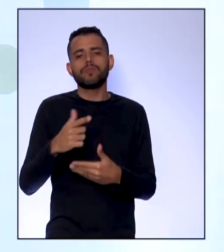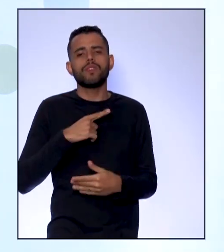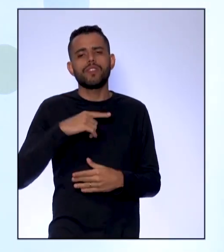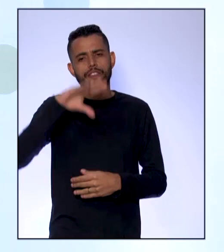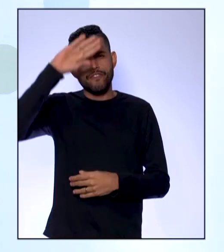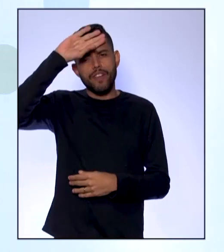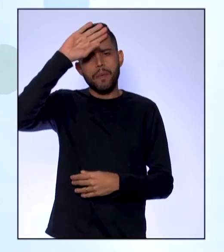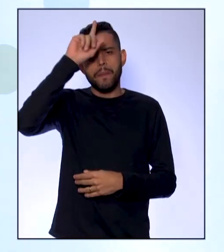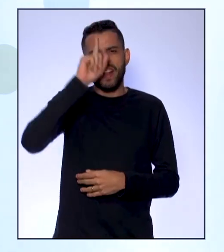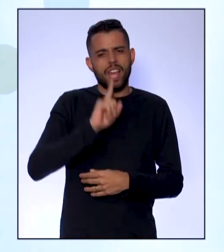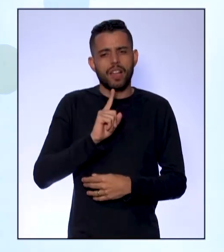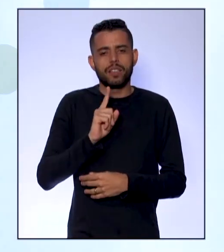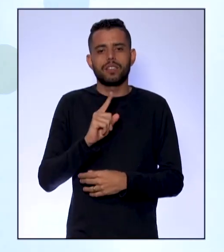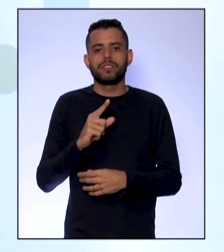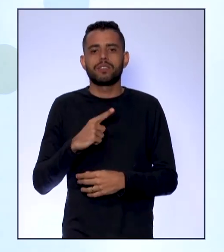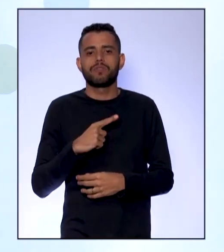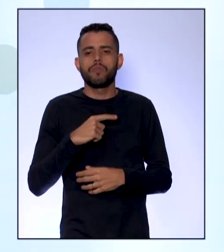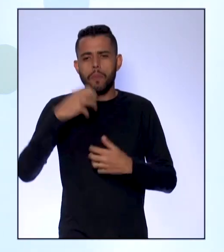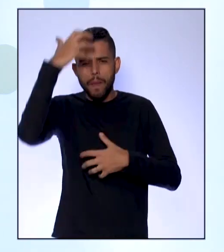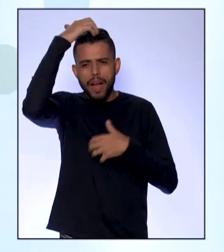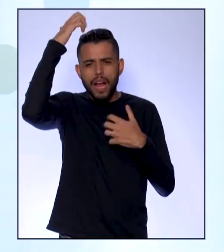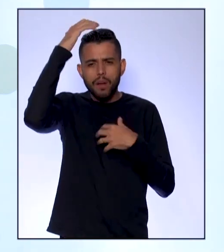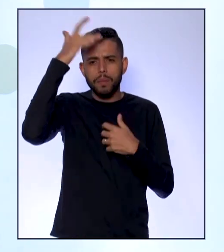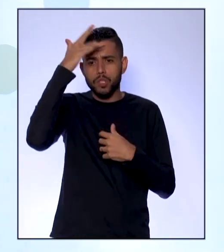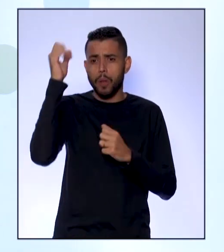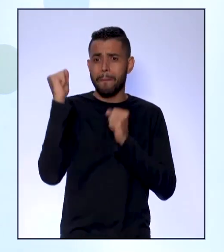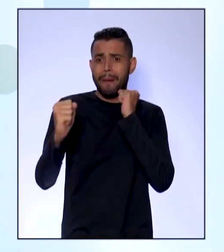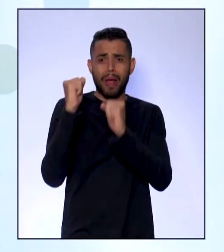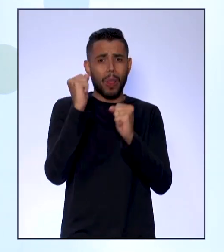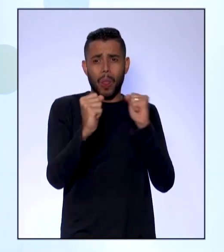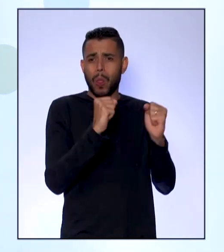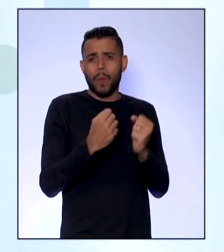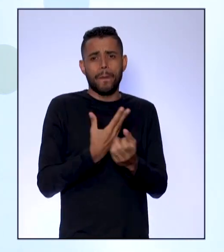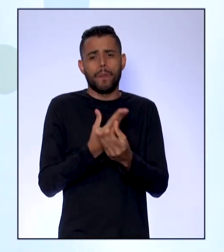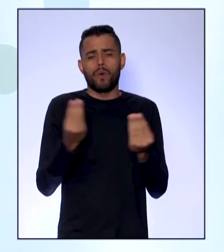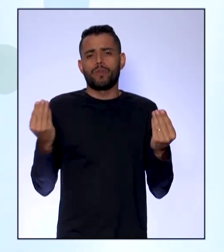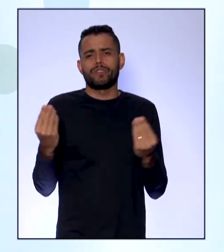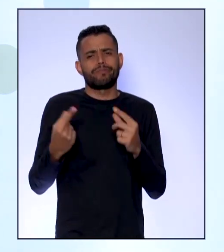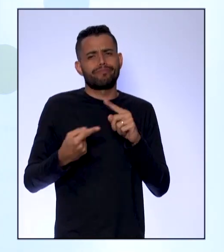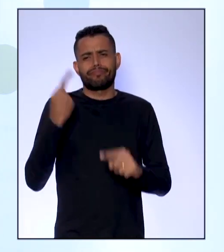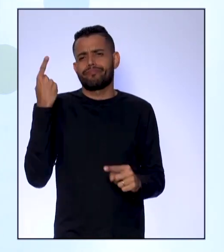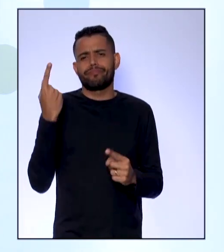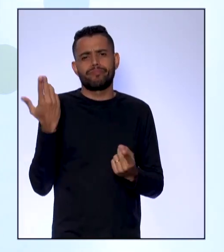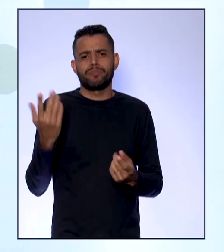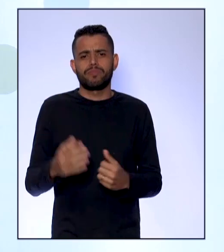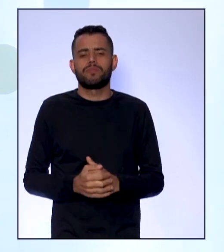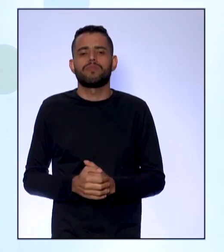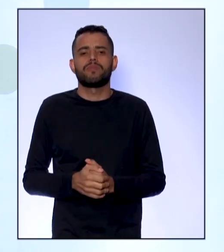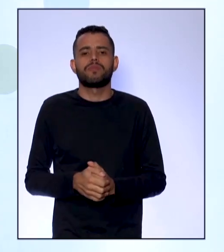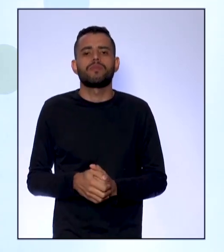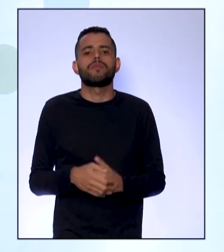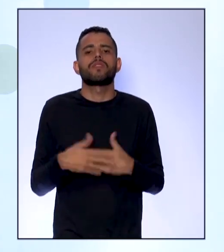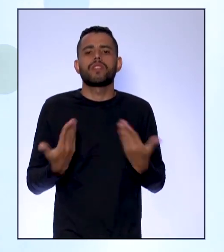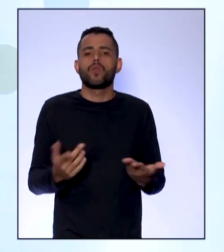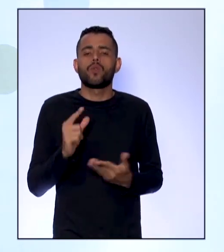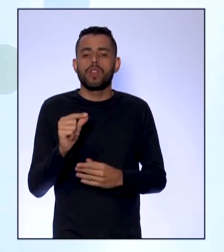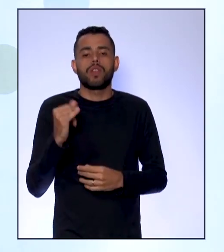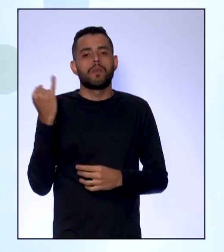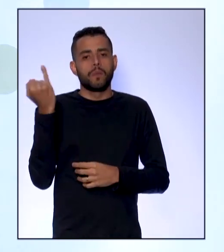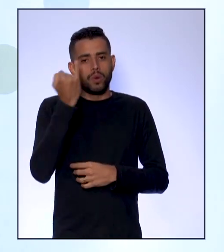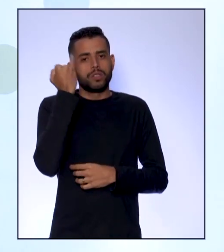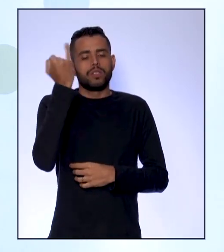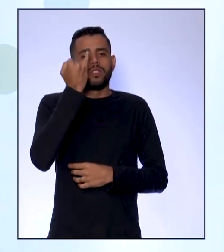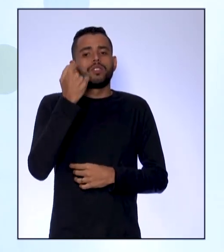questão com os macacos e mataram um monte de macacos que não tinham nada a ver com a história. Então, é muito importante a gente verificar